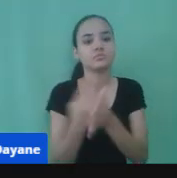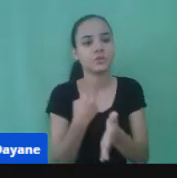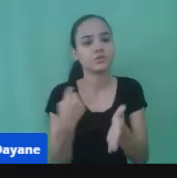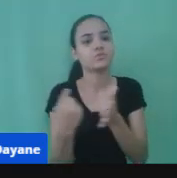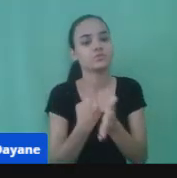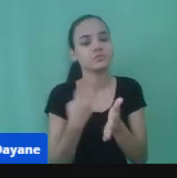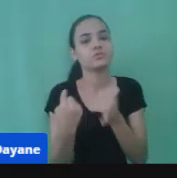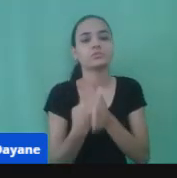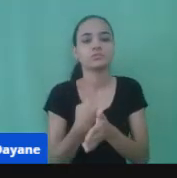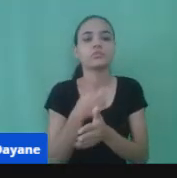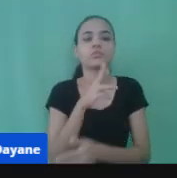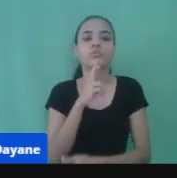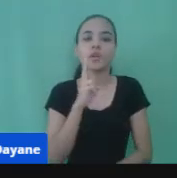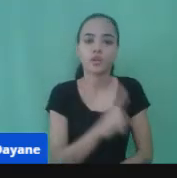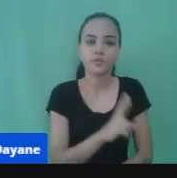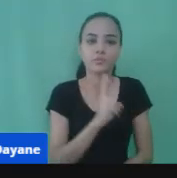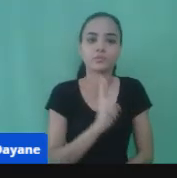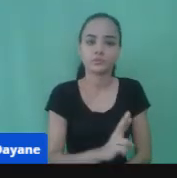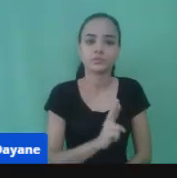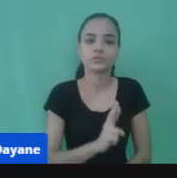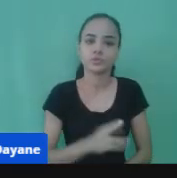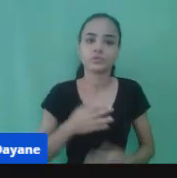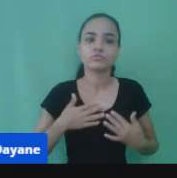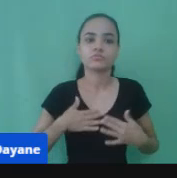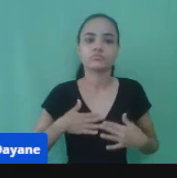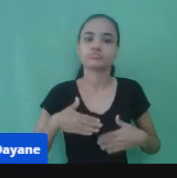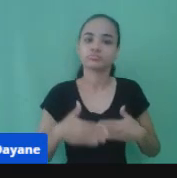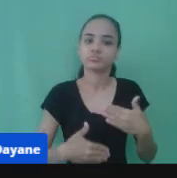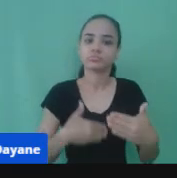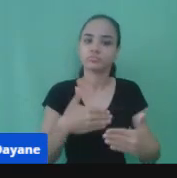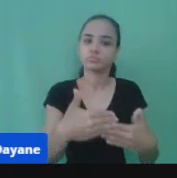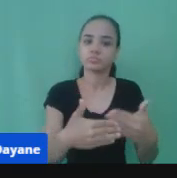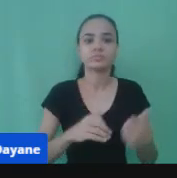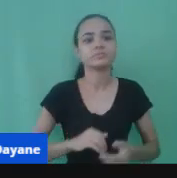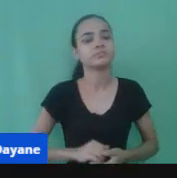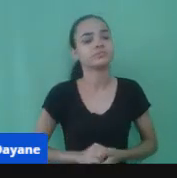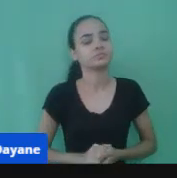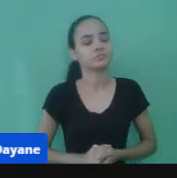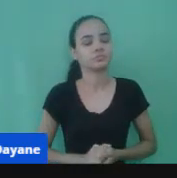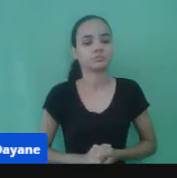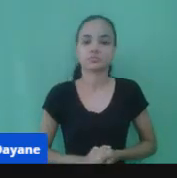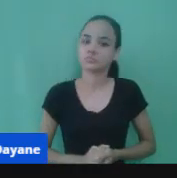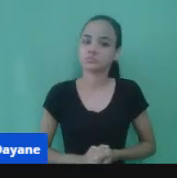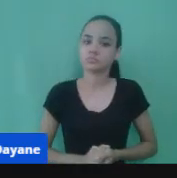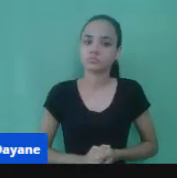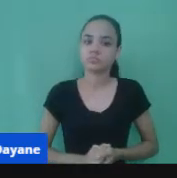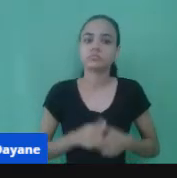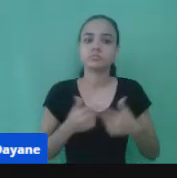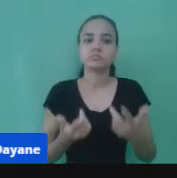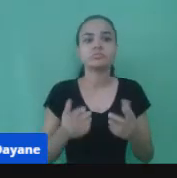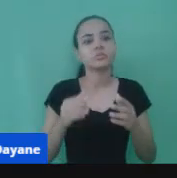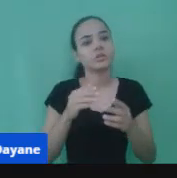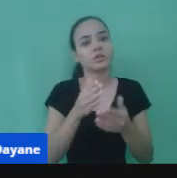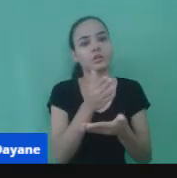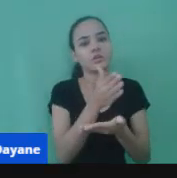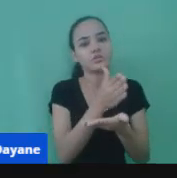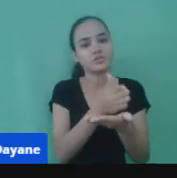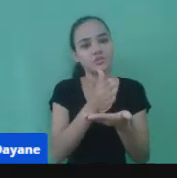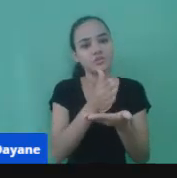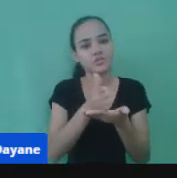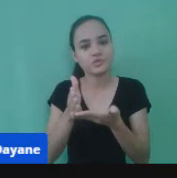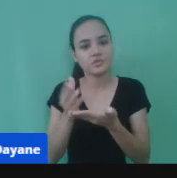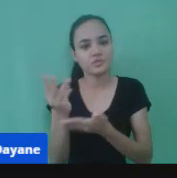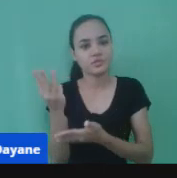da formação. Então, a estrutura da nossa formação está dividida aí, né? Colocada melhor, né? Em vez de ser dividida em